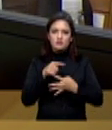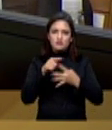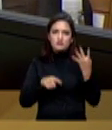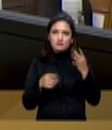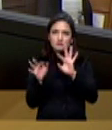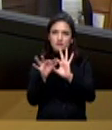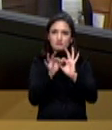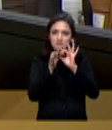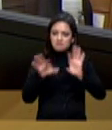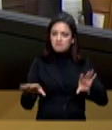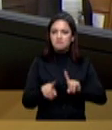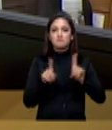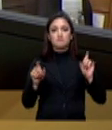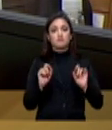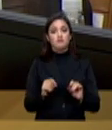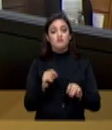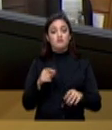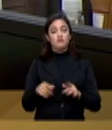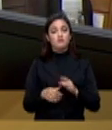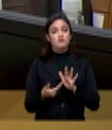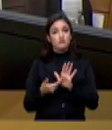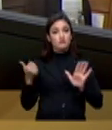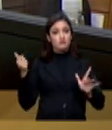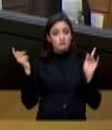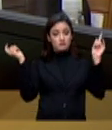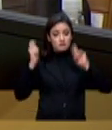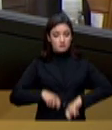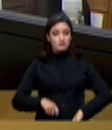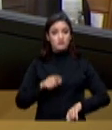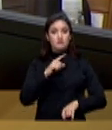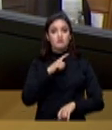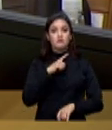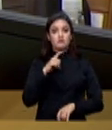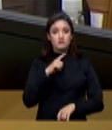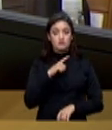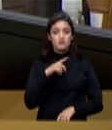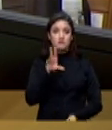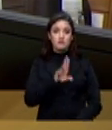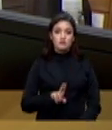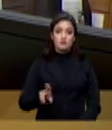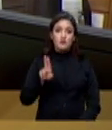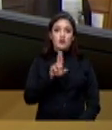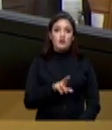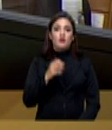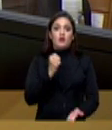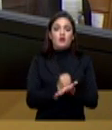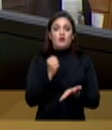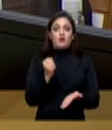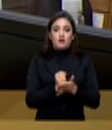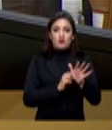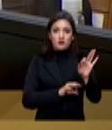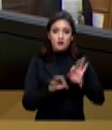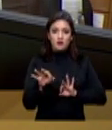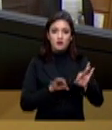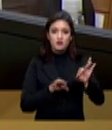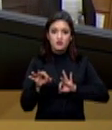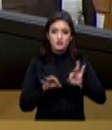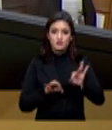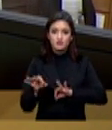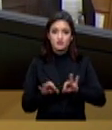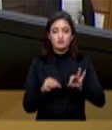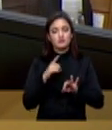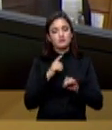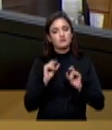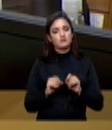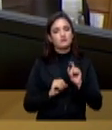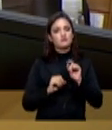refere à exclusão da possibilidade conferida pela Constituição da utilização do contrato de programa como